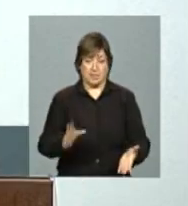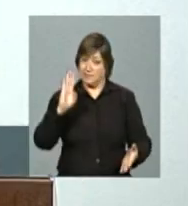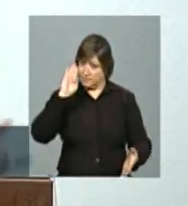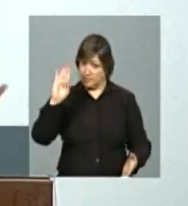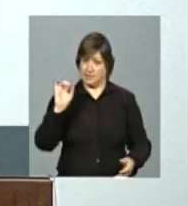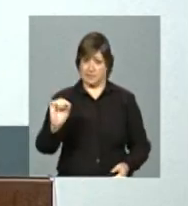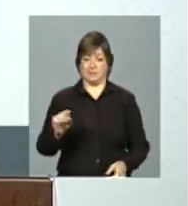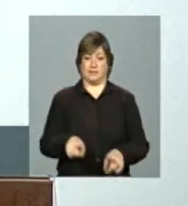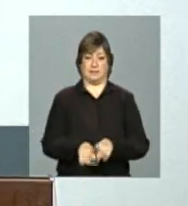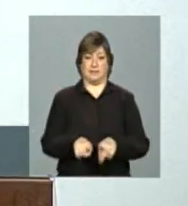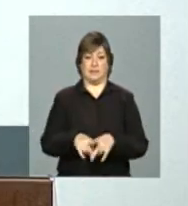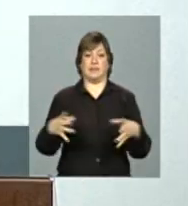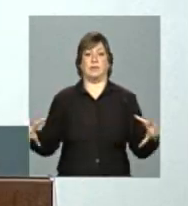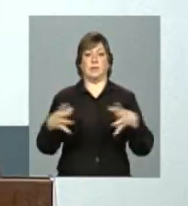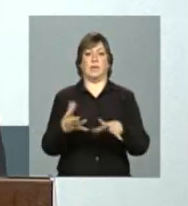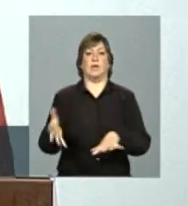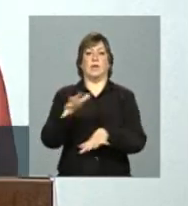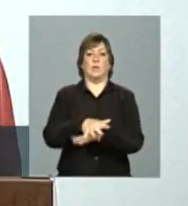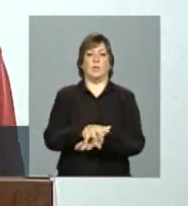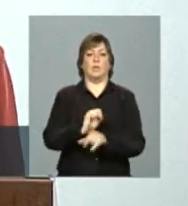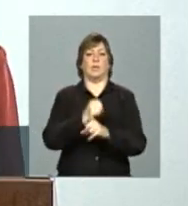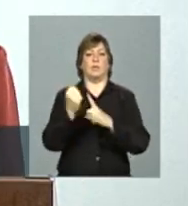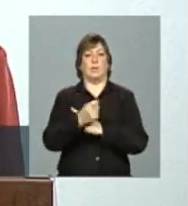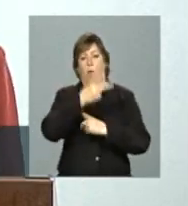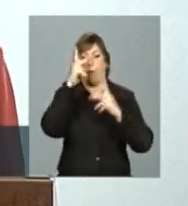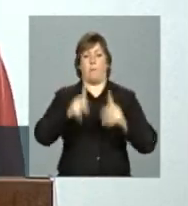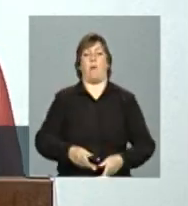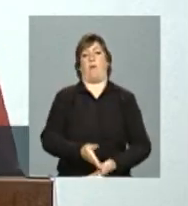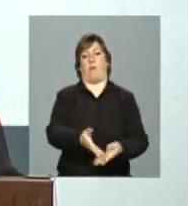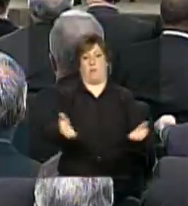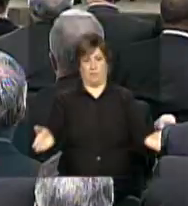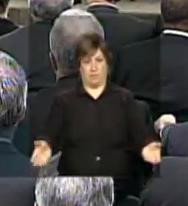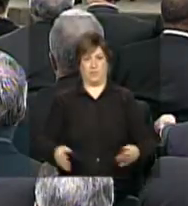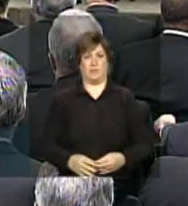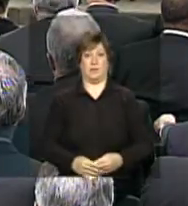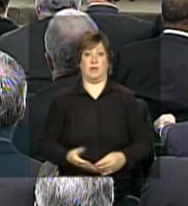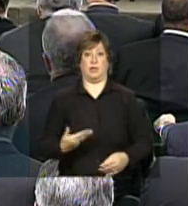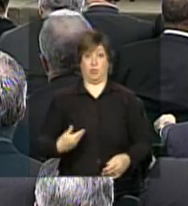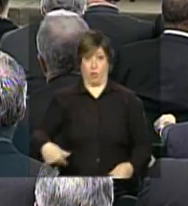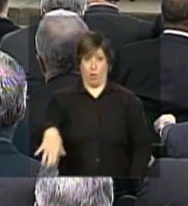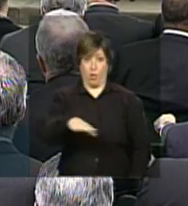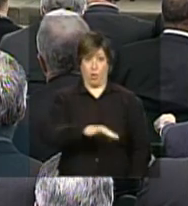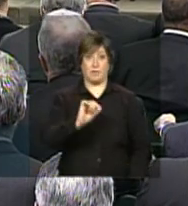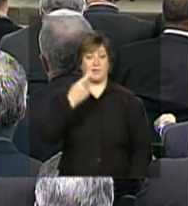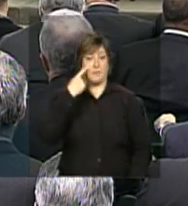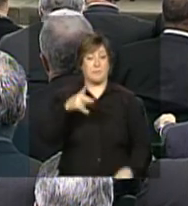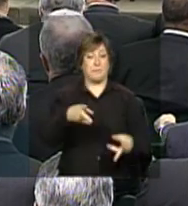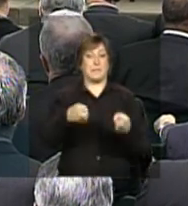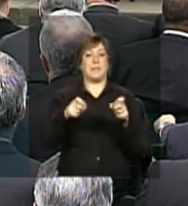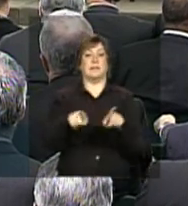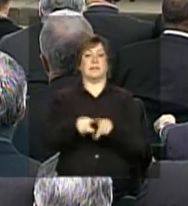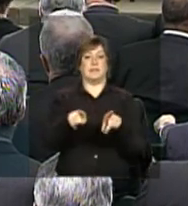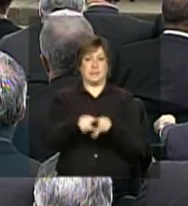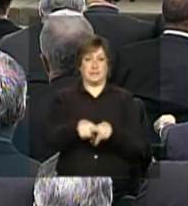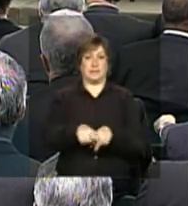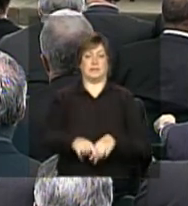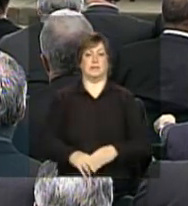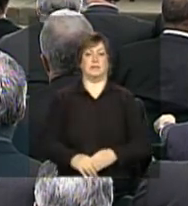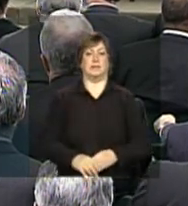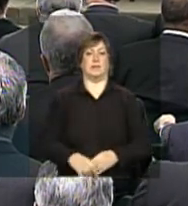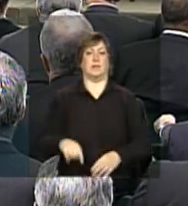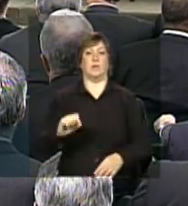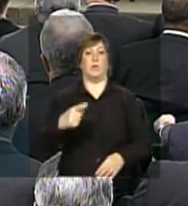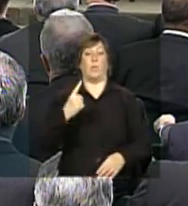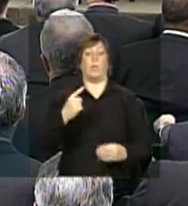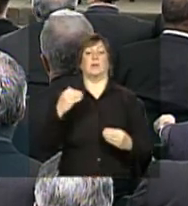fundamental incluir socialmente a nossa população nós percebemos também que